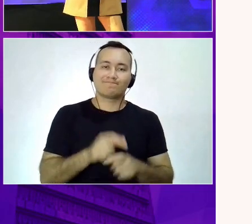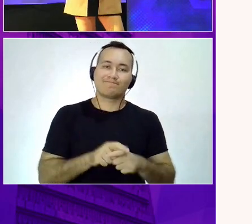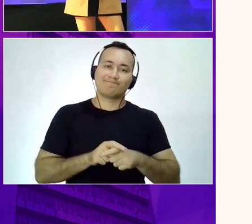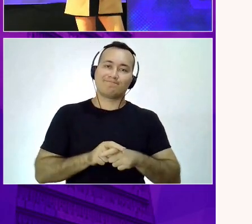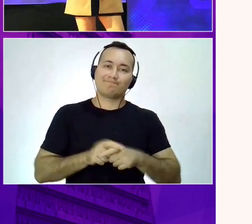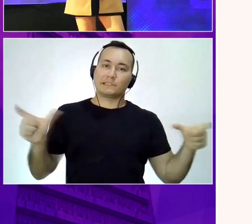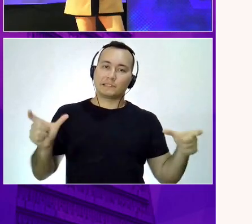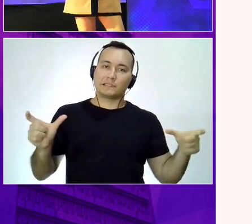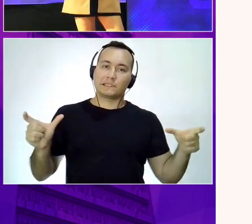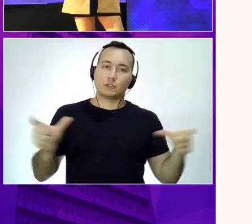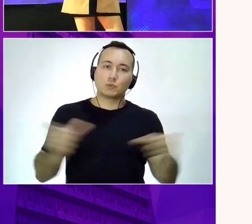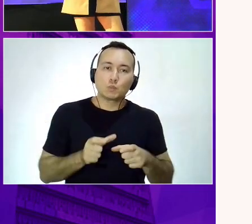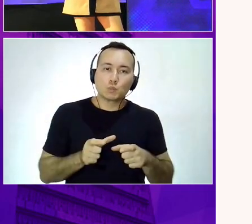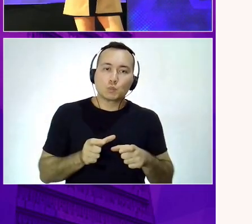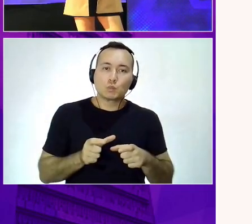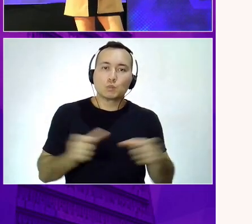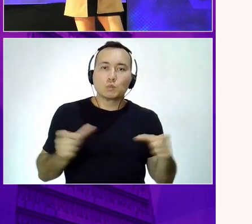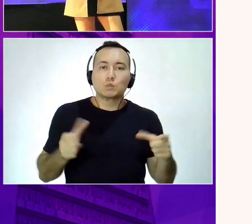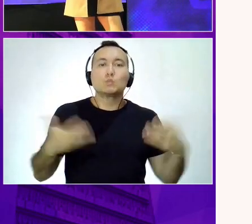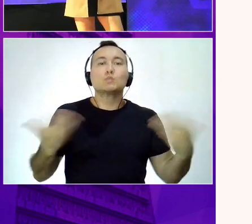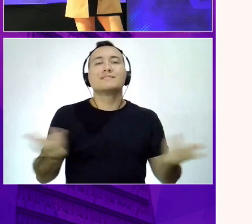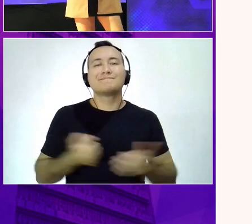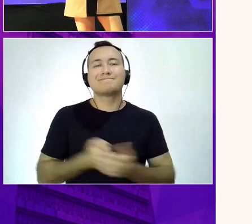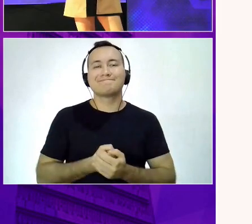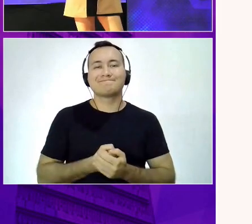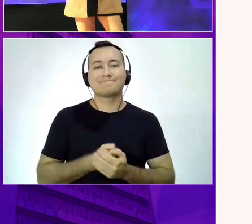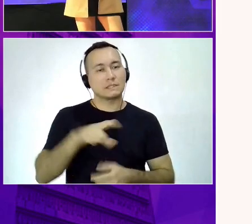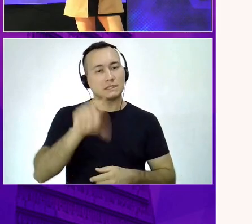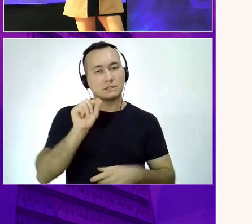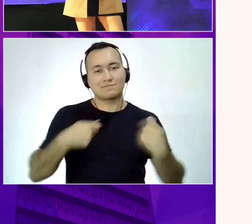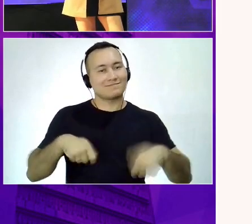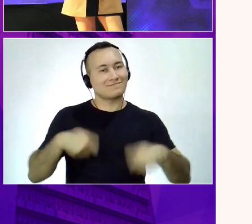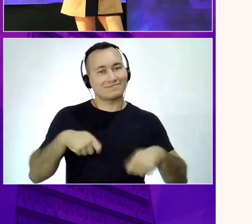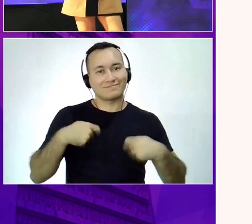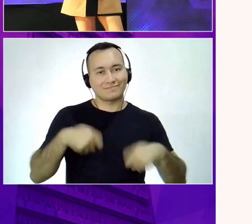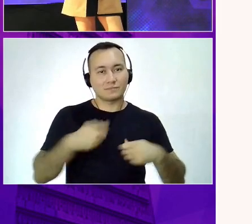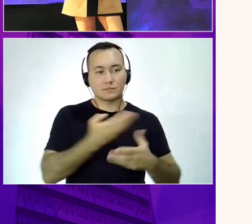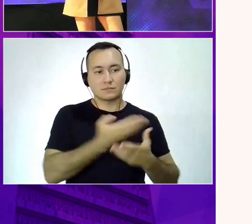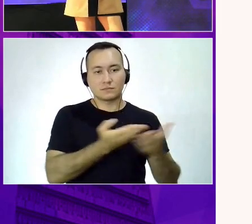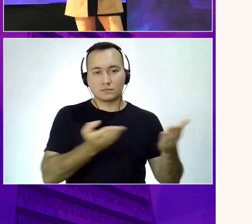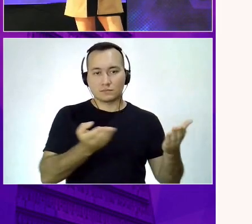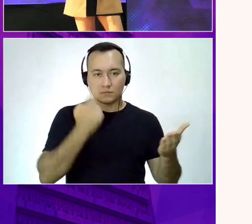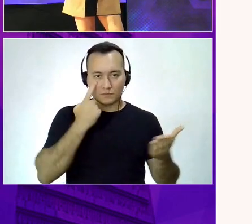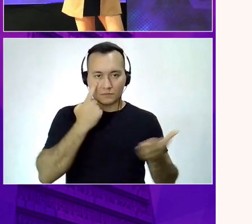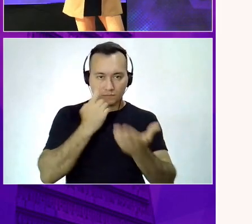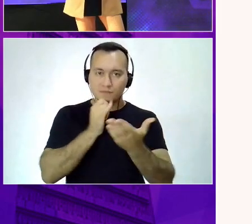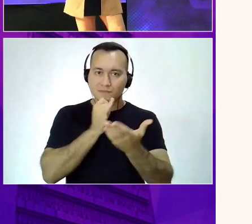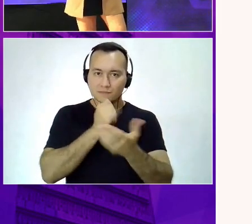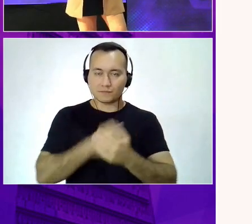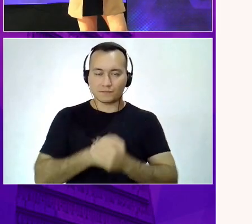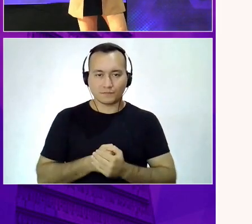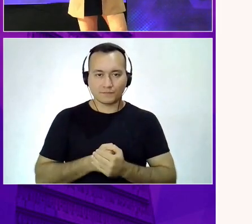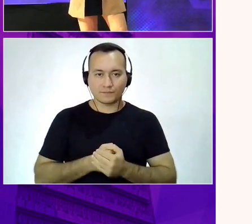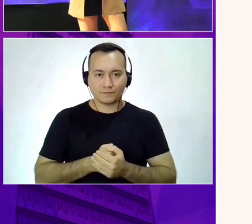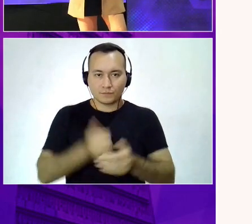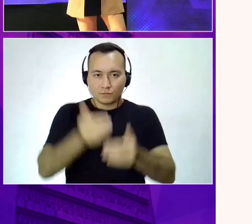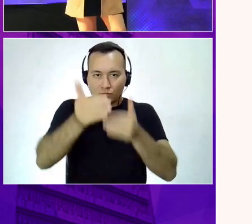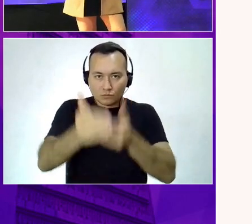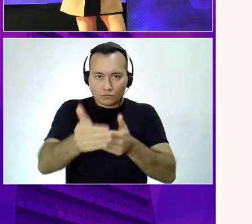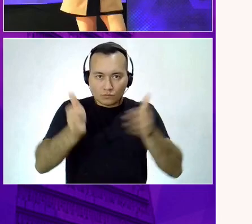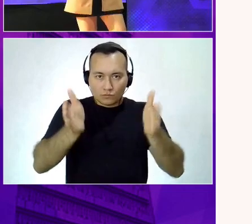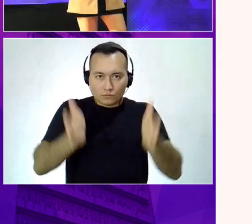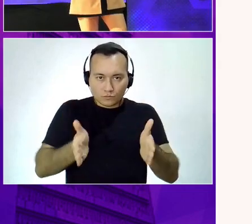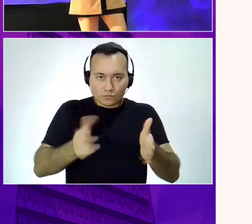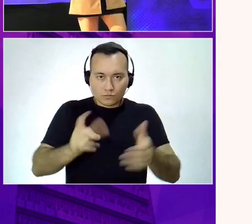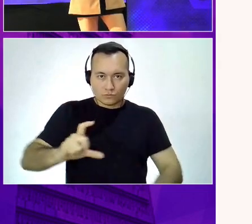Eu coloquei 3 elementos na ilustração. O primeiro é um cubo, que é um monólito. Então a gente